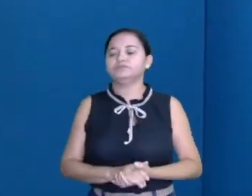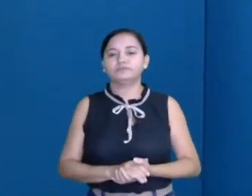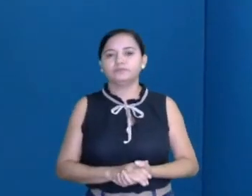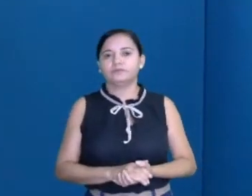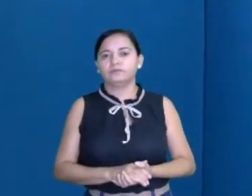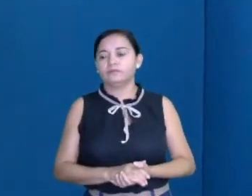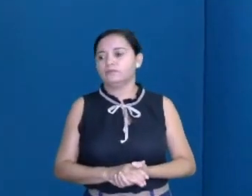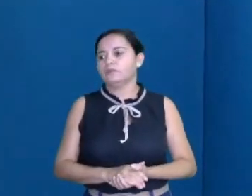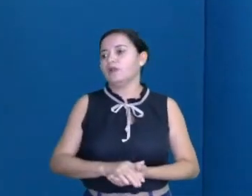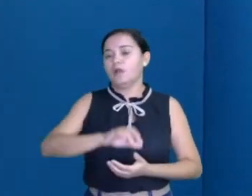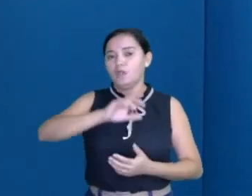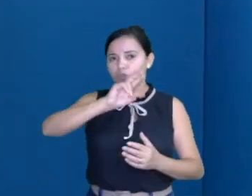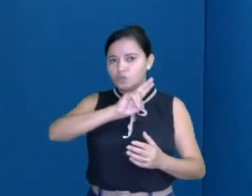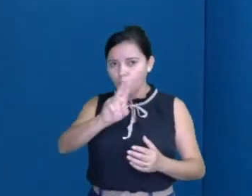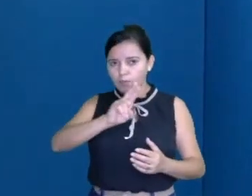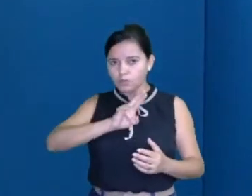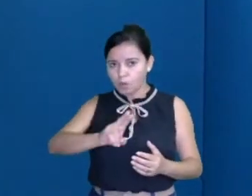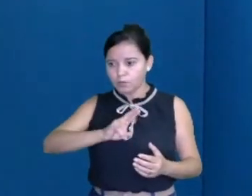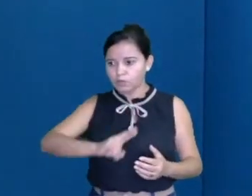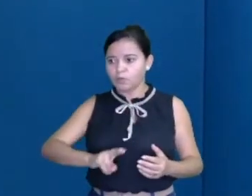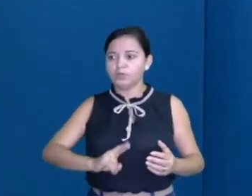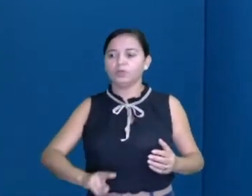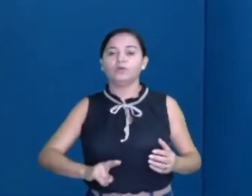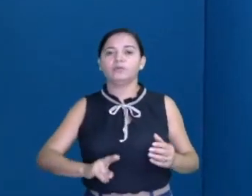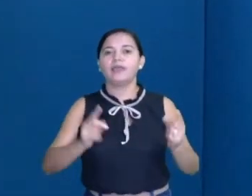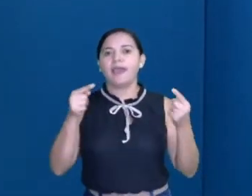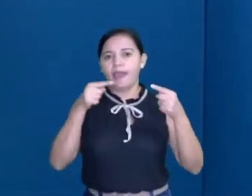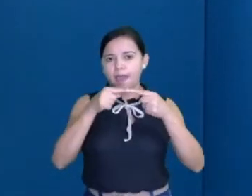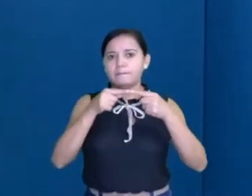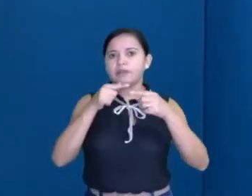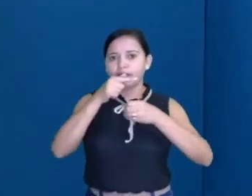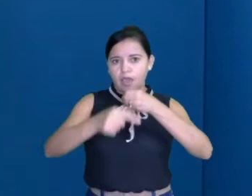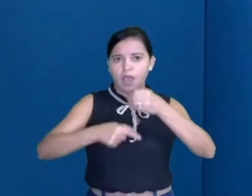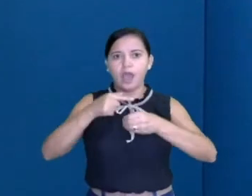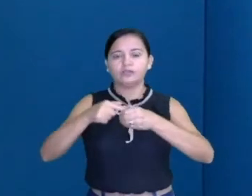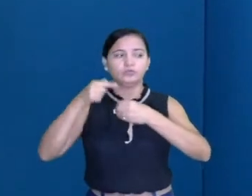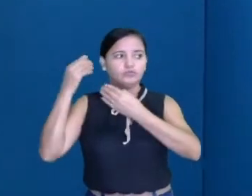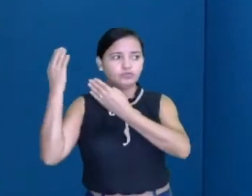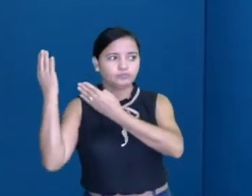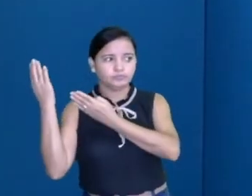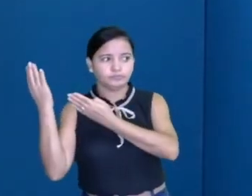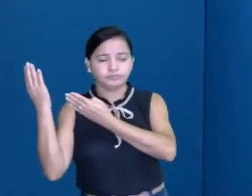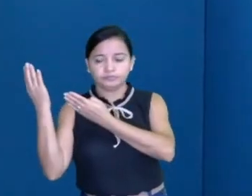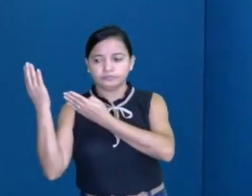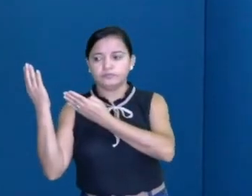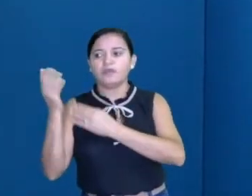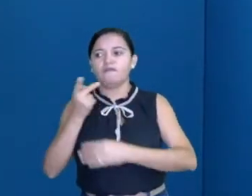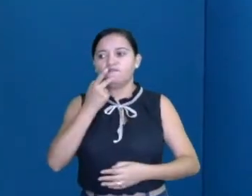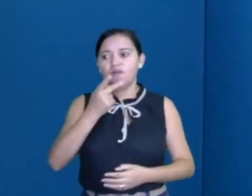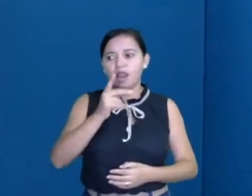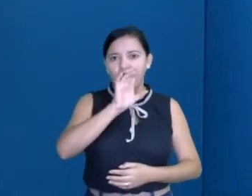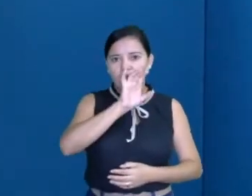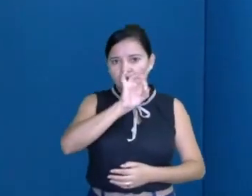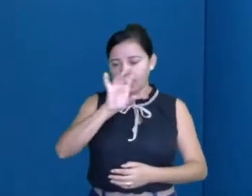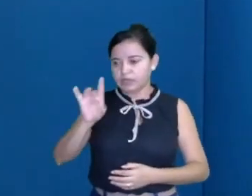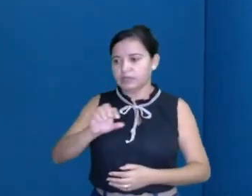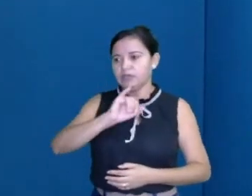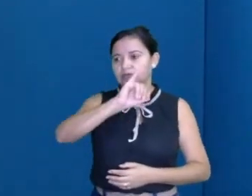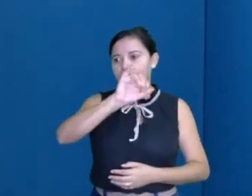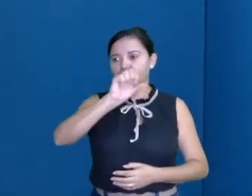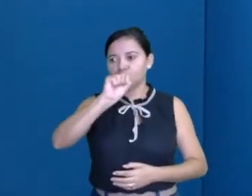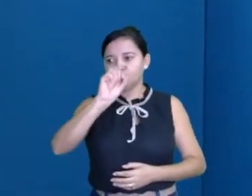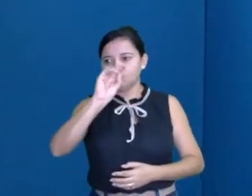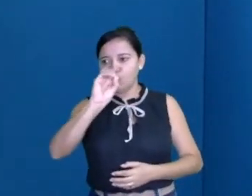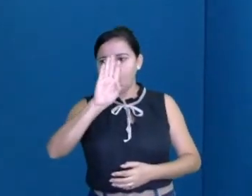de isóbaros, isótopos, isótonos e isoeletrônicos. A gente vai falar de cada um deles bem rapidinho. Quando eu falo que ele é